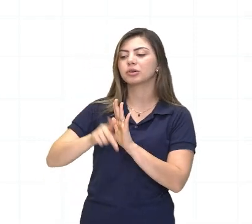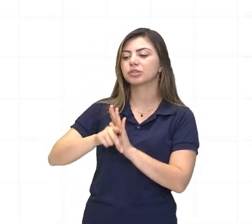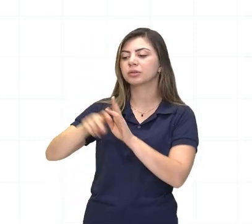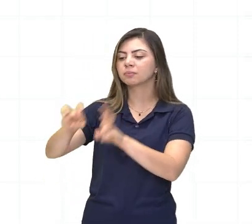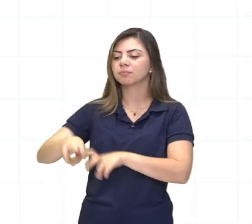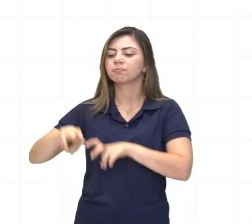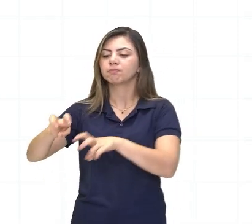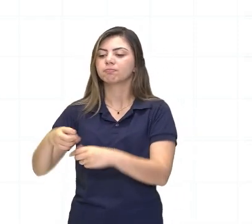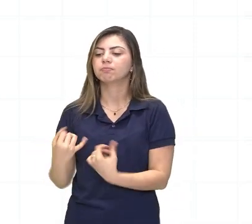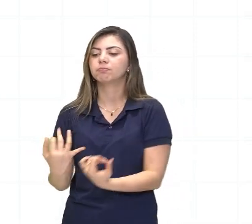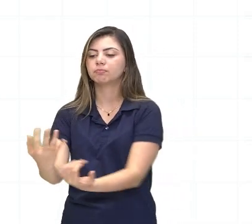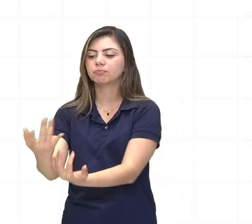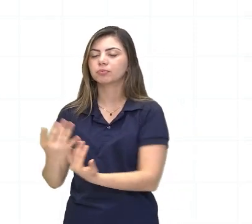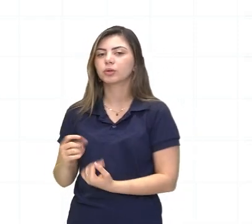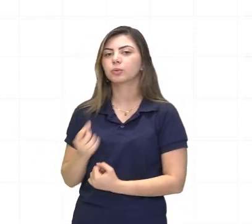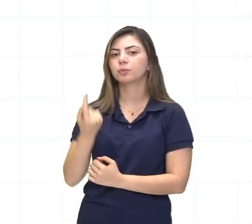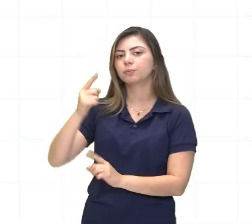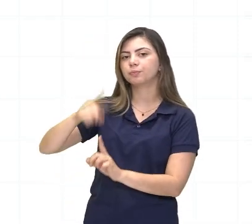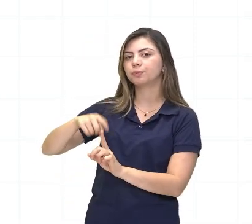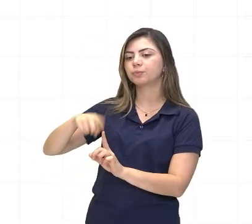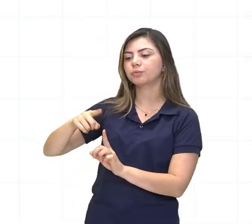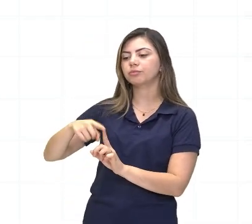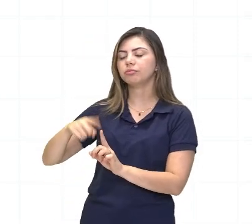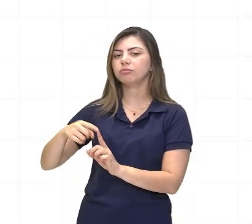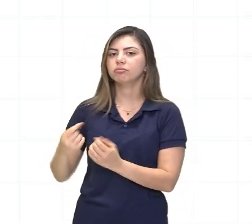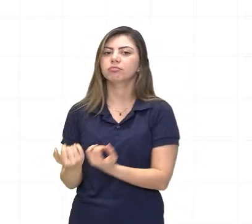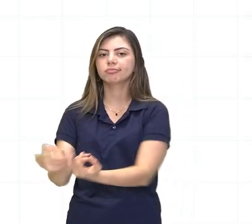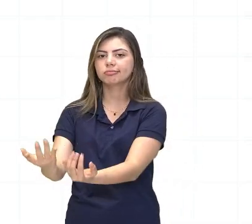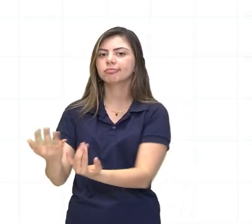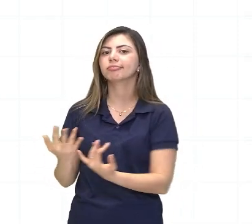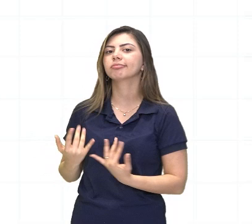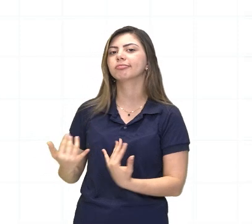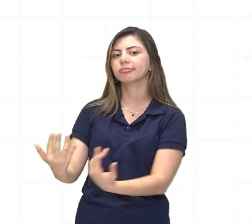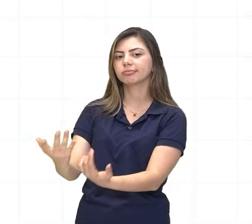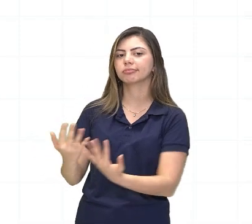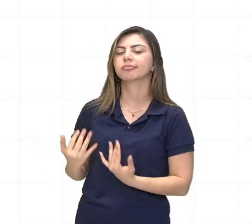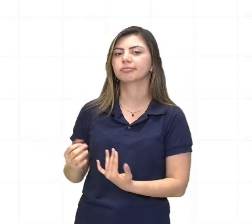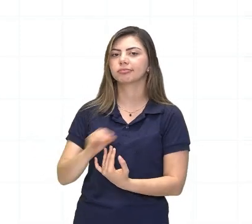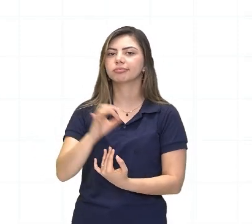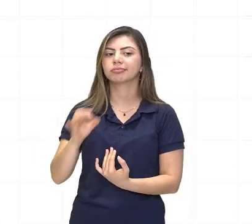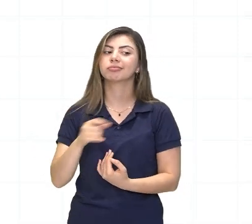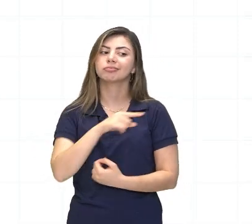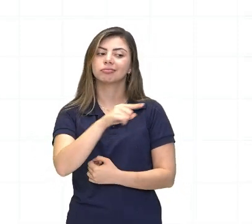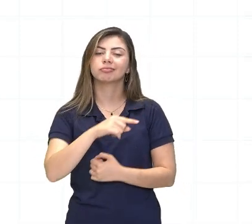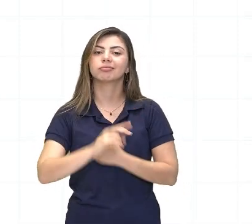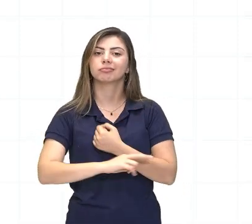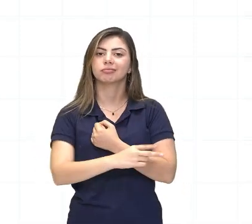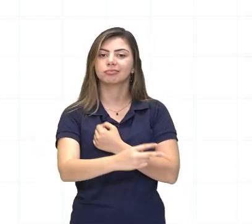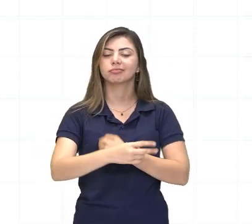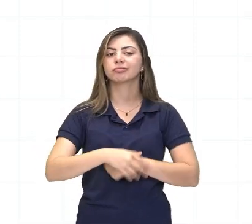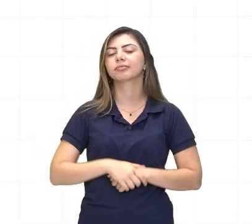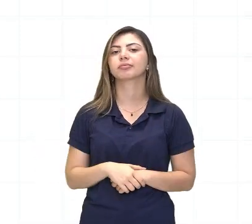monocultivo, que é quando você produz apenas uma